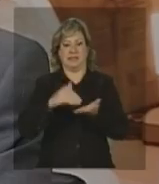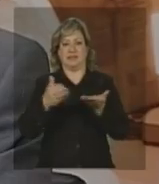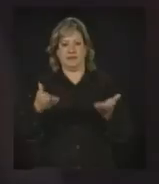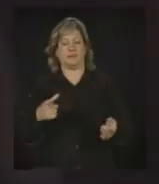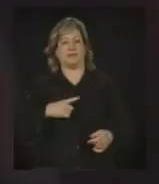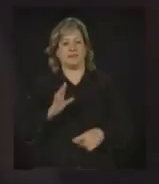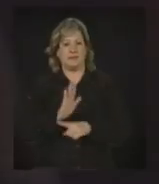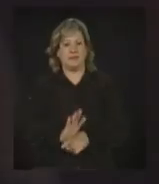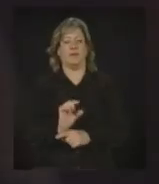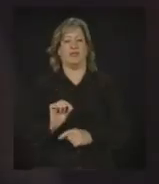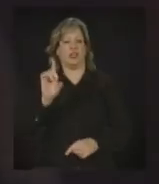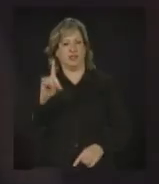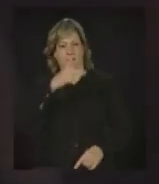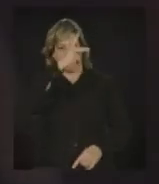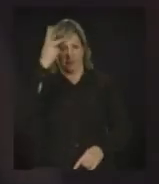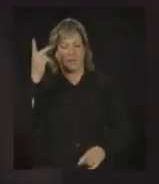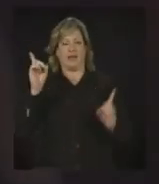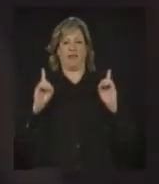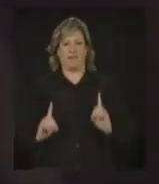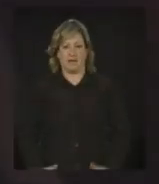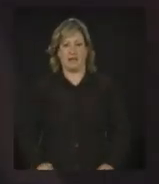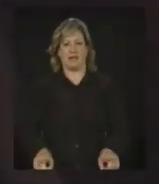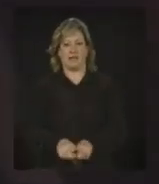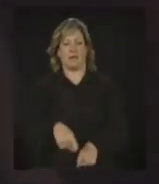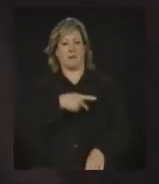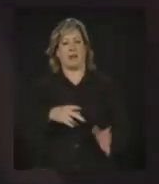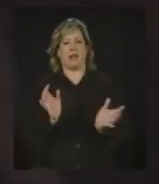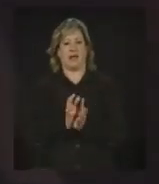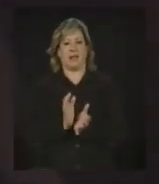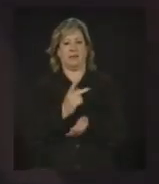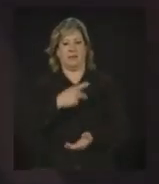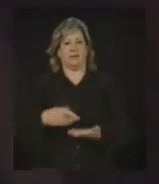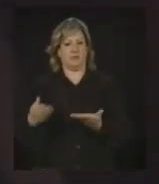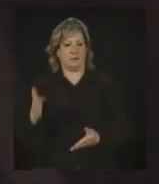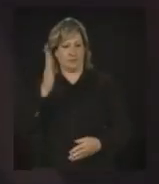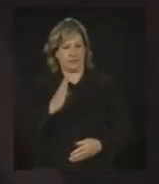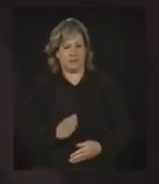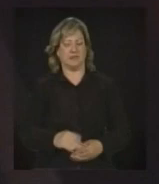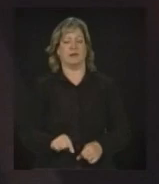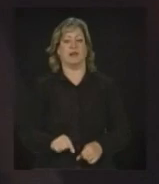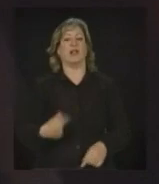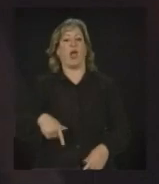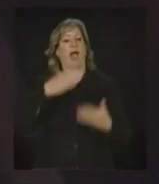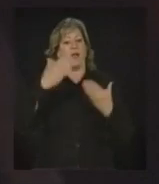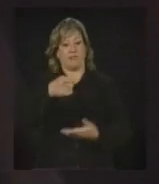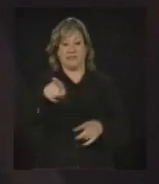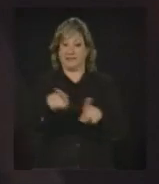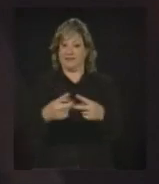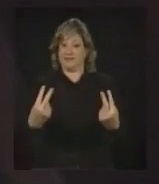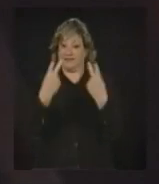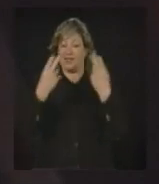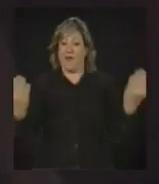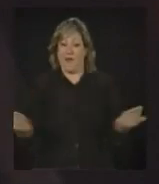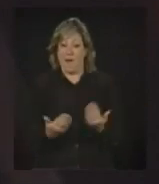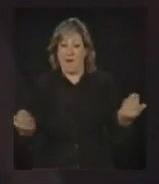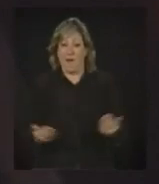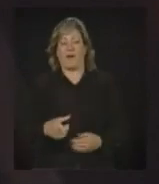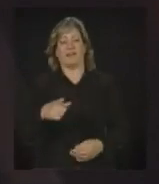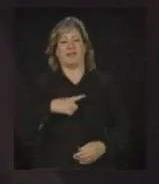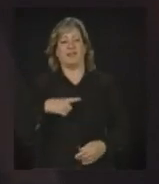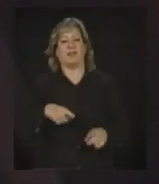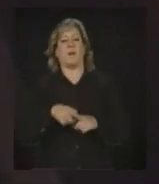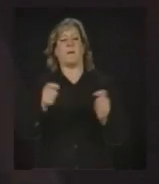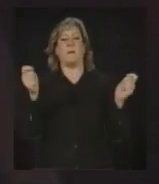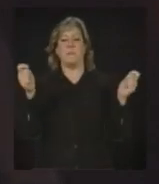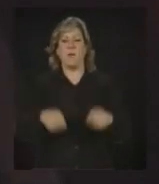de Promoção dos Direitos da Pessoa com Deficiência da Presidência da República. Agradecemos também a sua audiência e a sua participação.